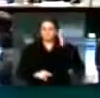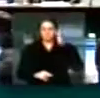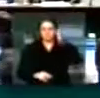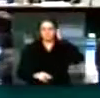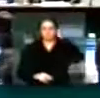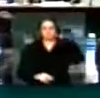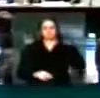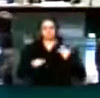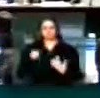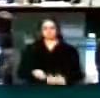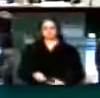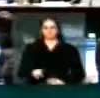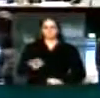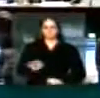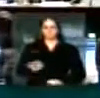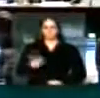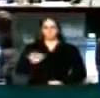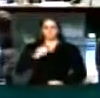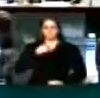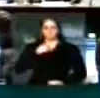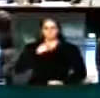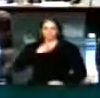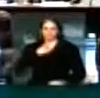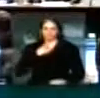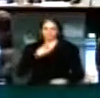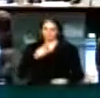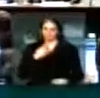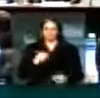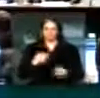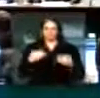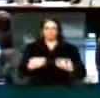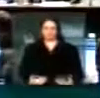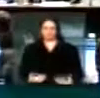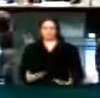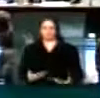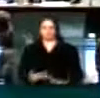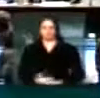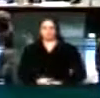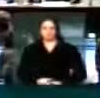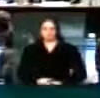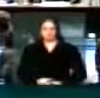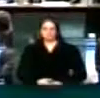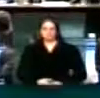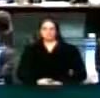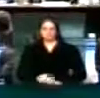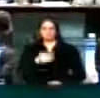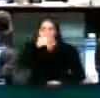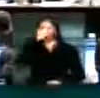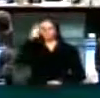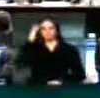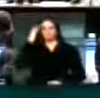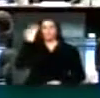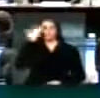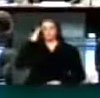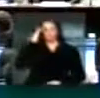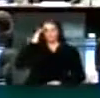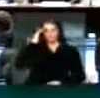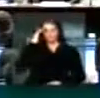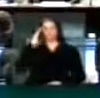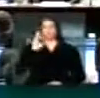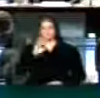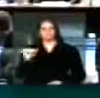perde vossa excelência de hipótese nenhuma eu tenho certeza o apoio daqueles que verdadeiramente entendem